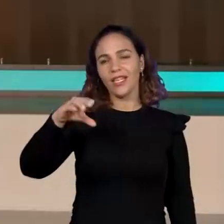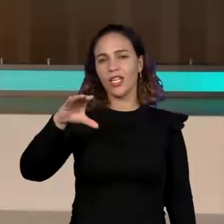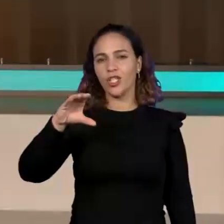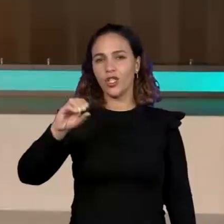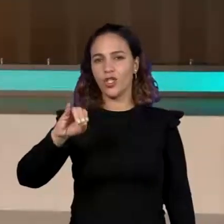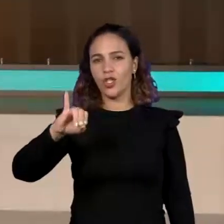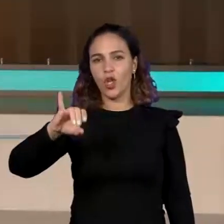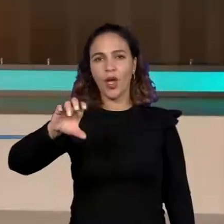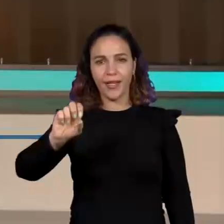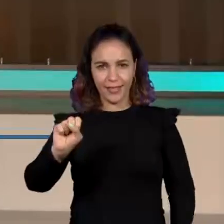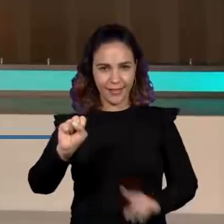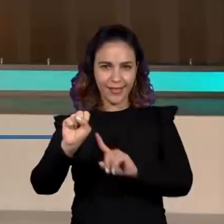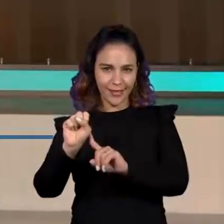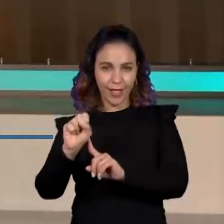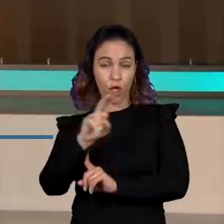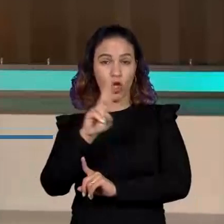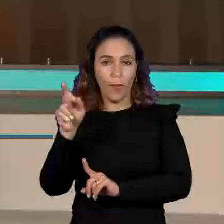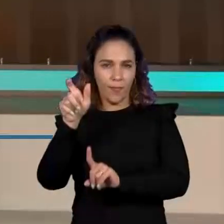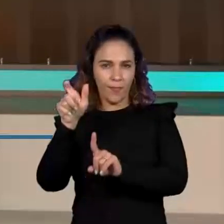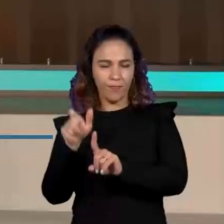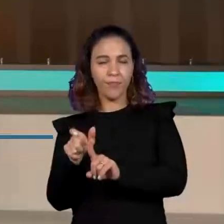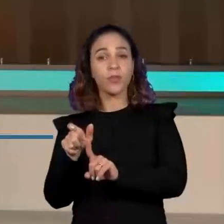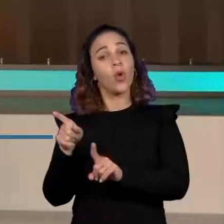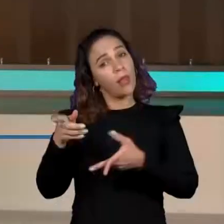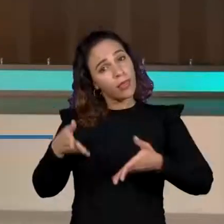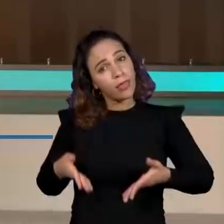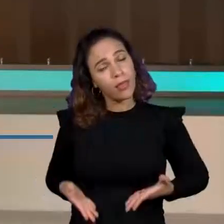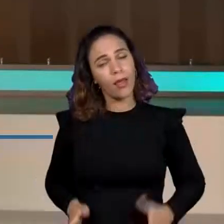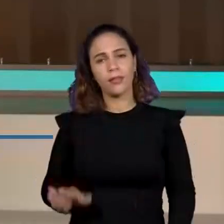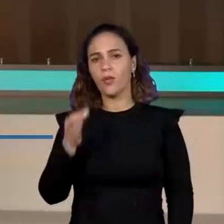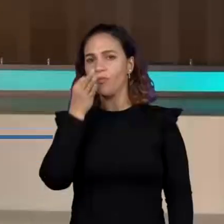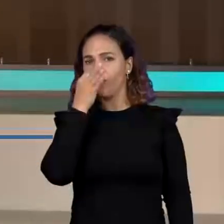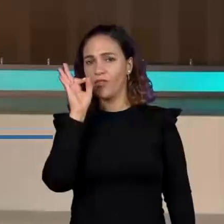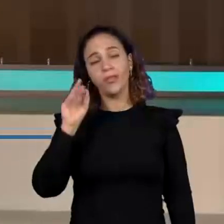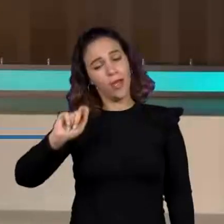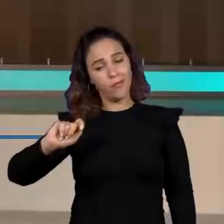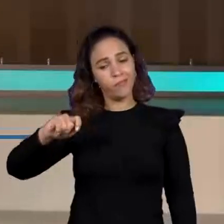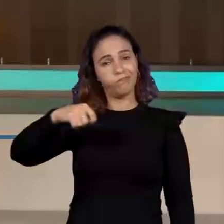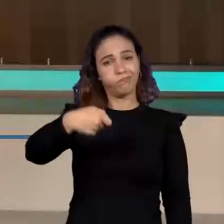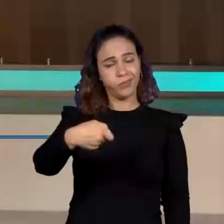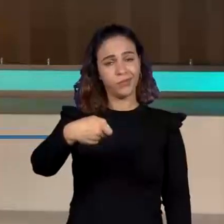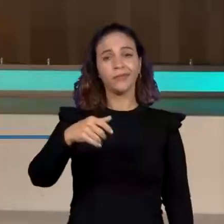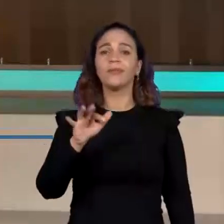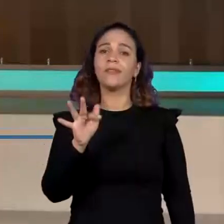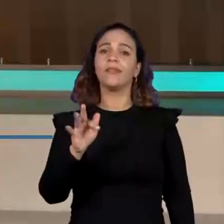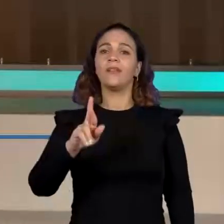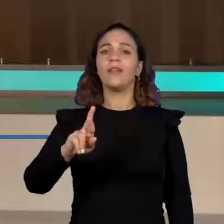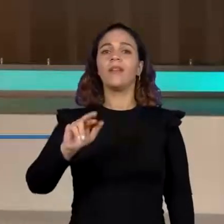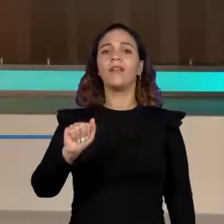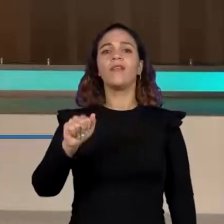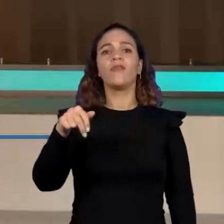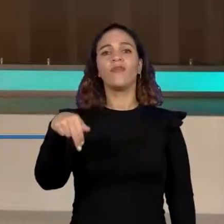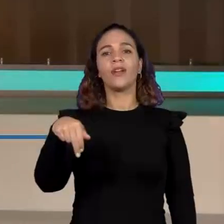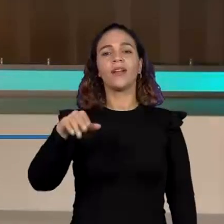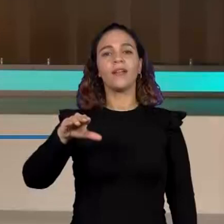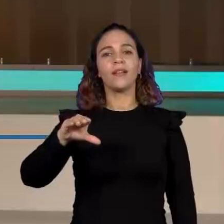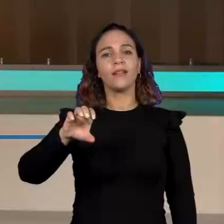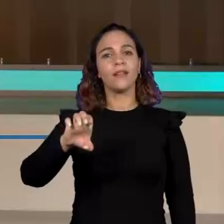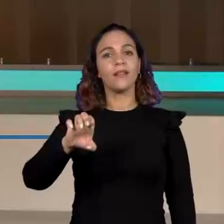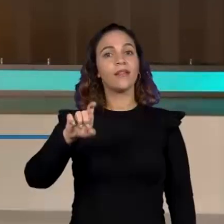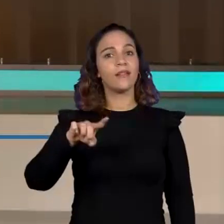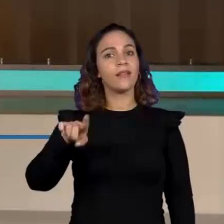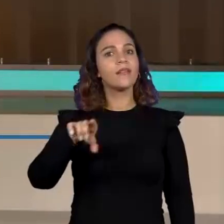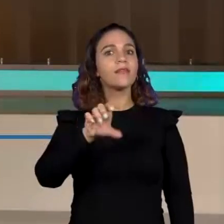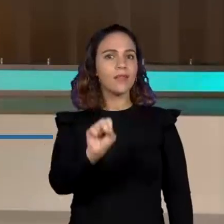é francês. Eu tenho essa colocação. A origem dele, a origem francesa, eu escrevo francês, termino com S.